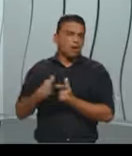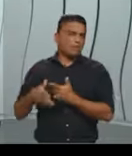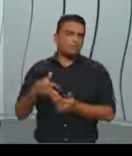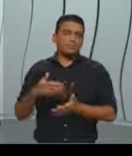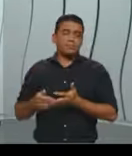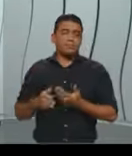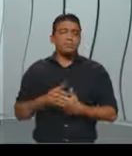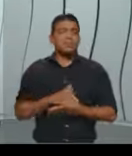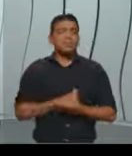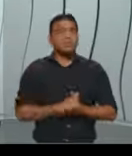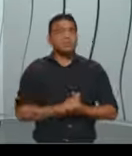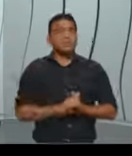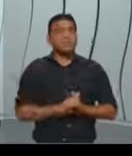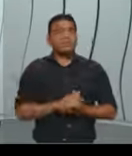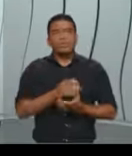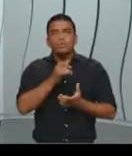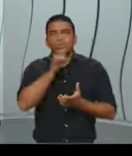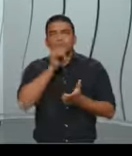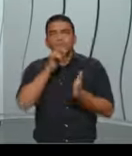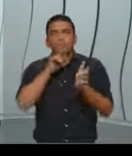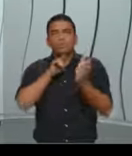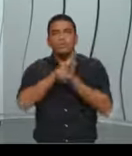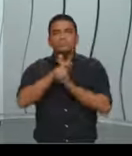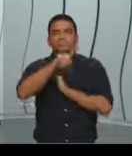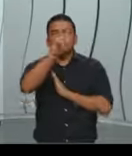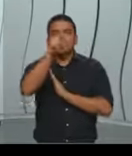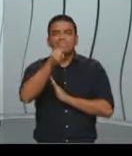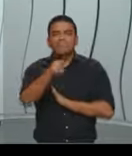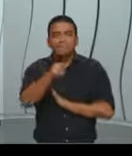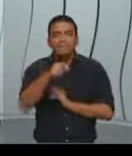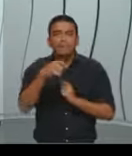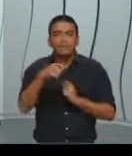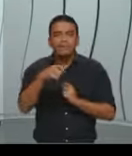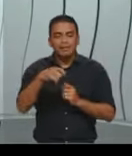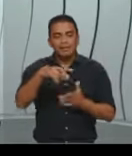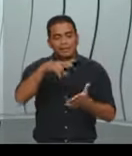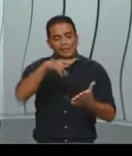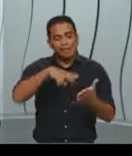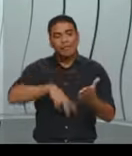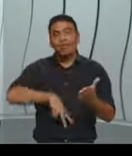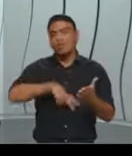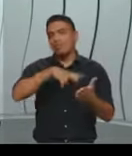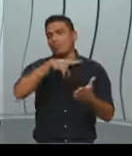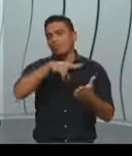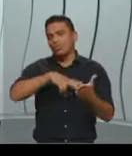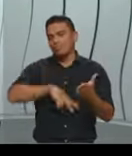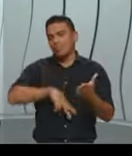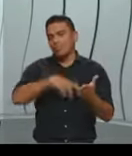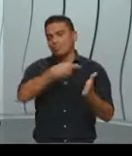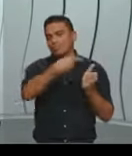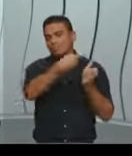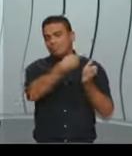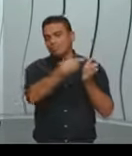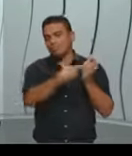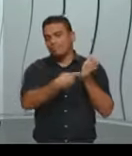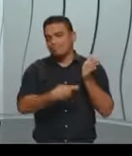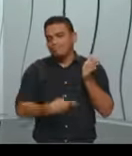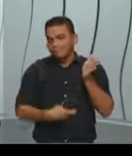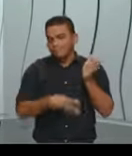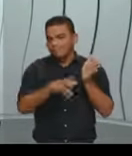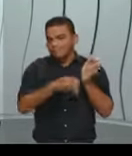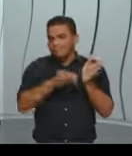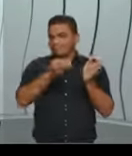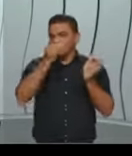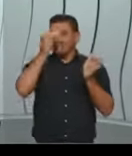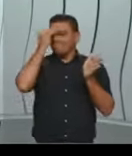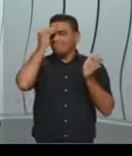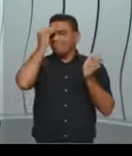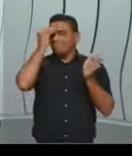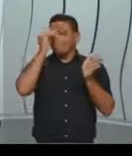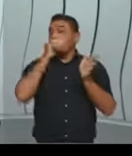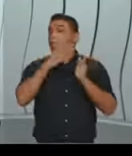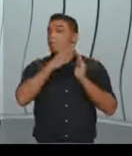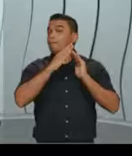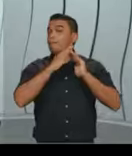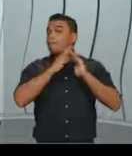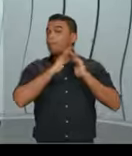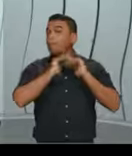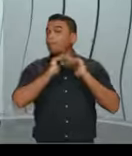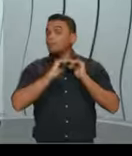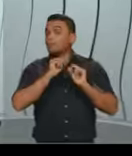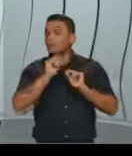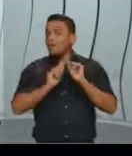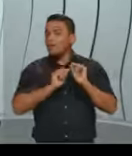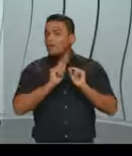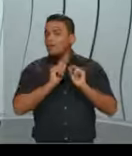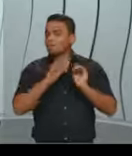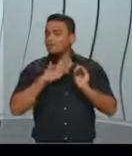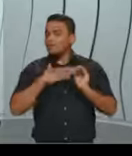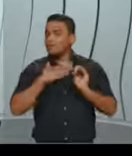nessas questões é a interpretação do texto ou do que está sendo pedido no enunciado da questão.